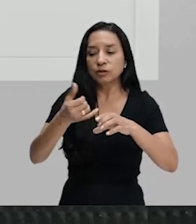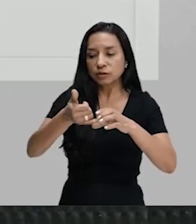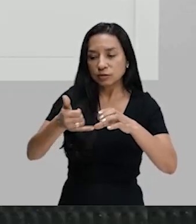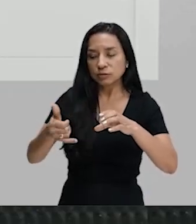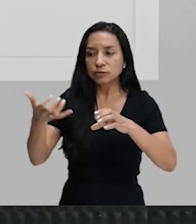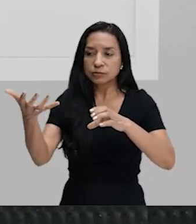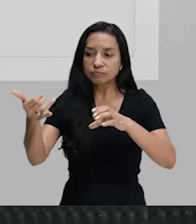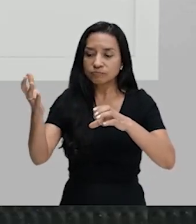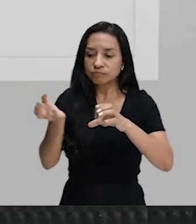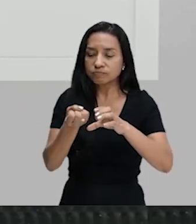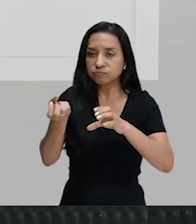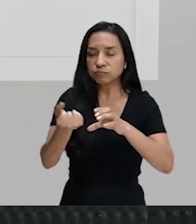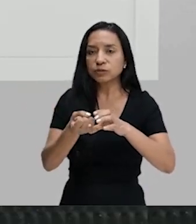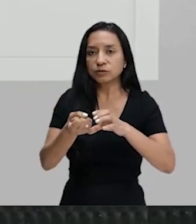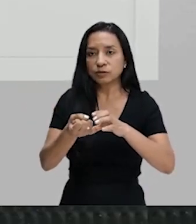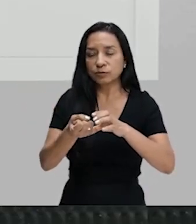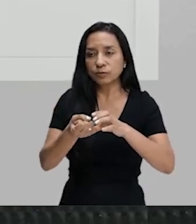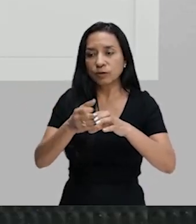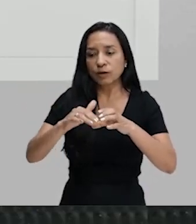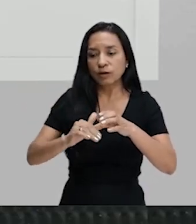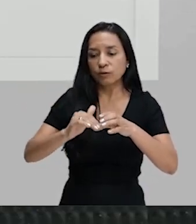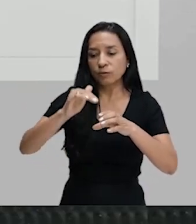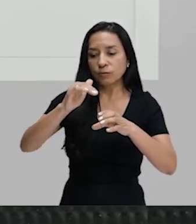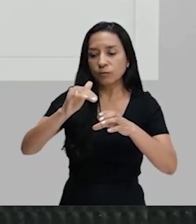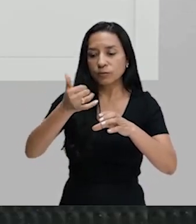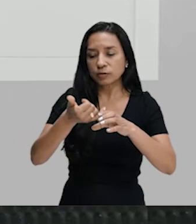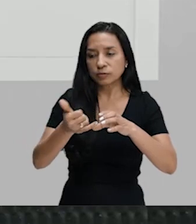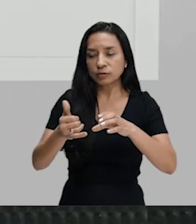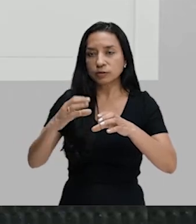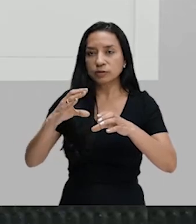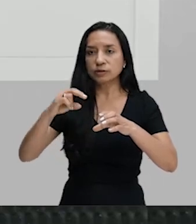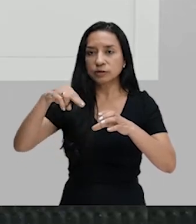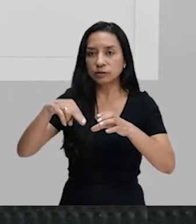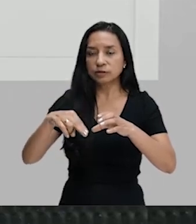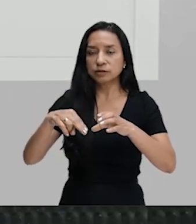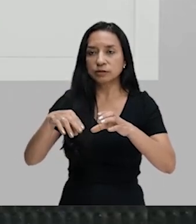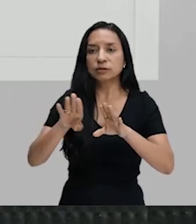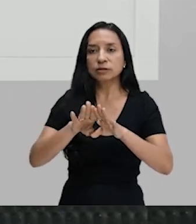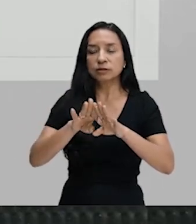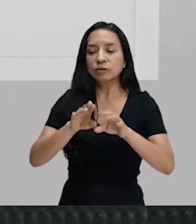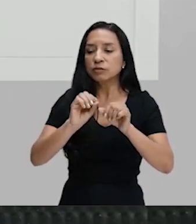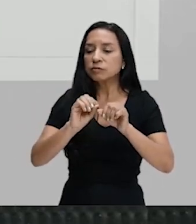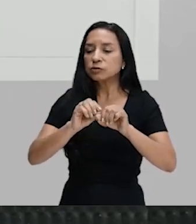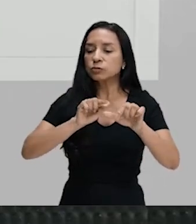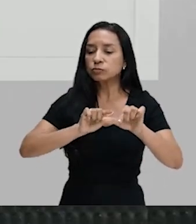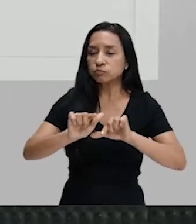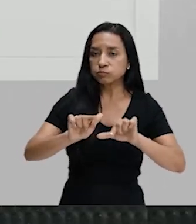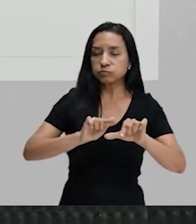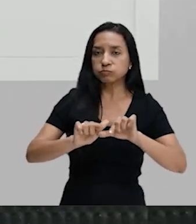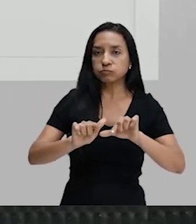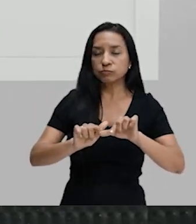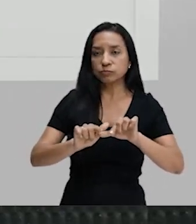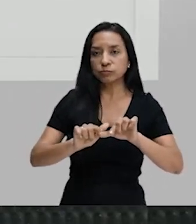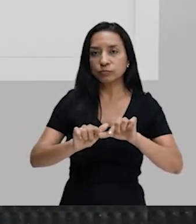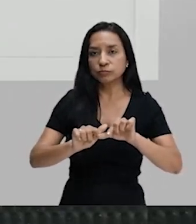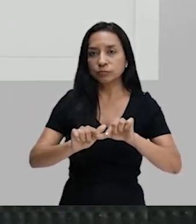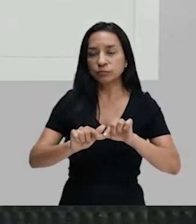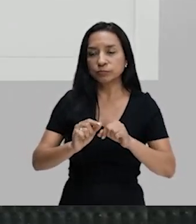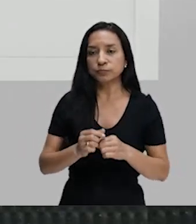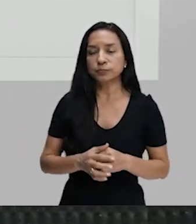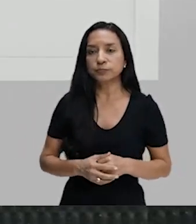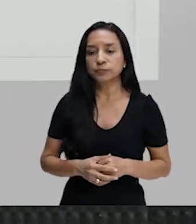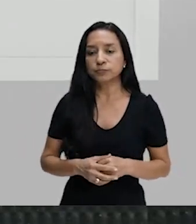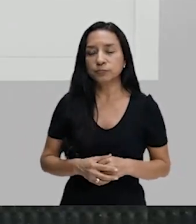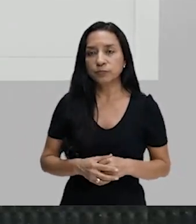está recebendo, Ele vai aumentar a sua energia cinética, ok? E ele vai realizar trabalho, ok? Ele realiza